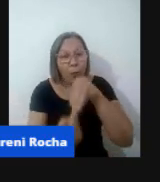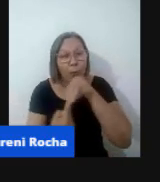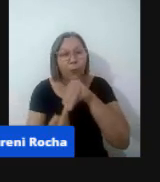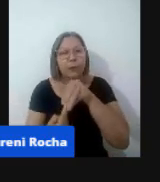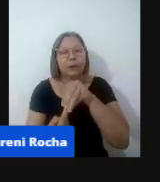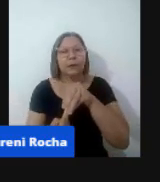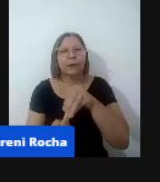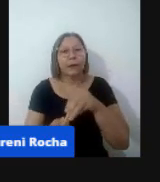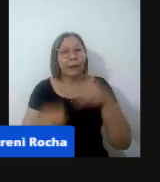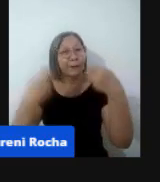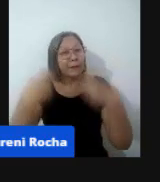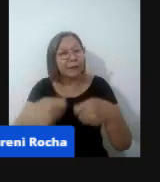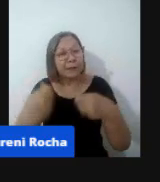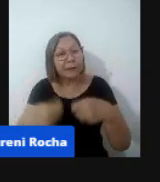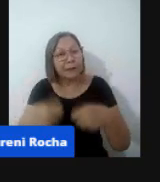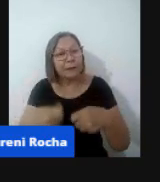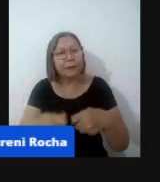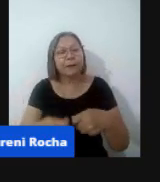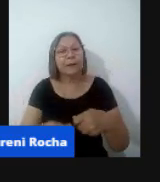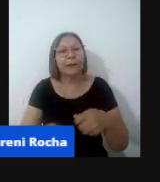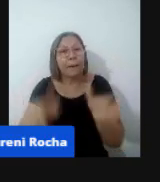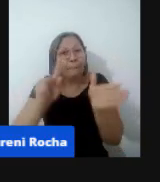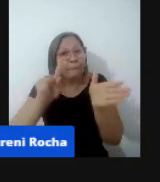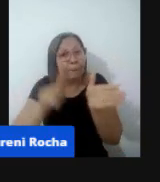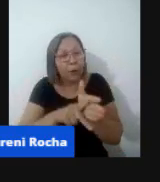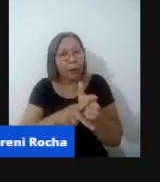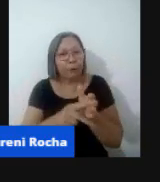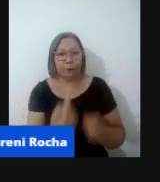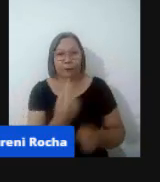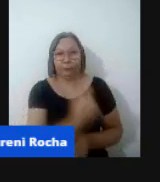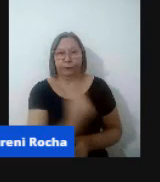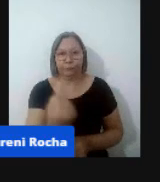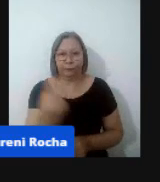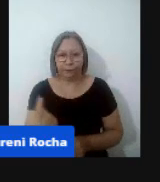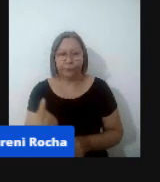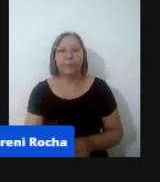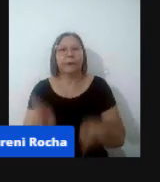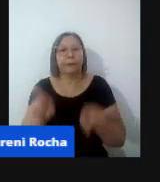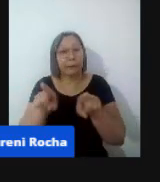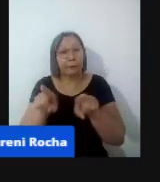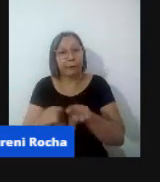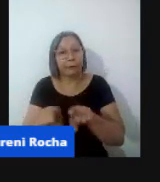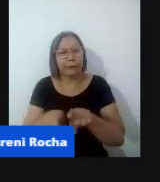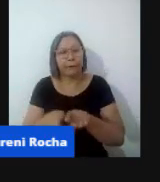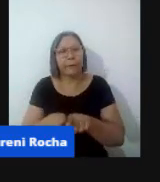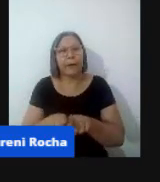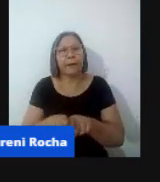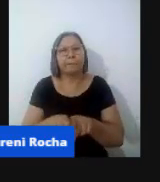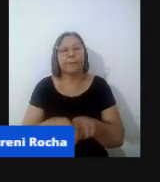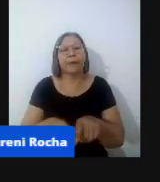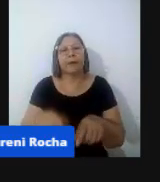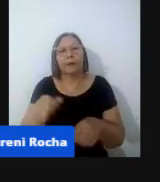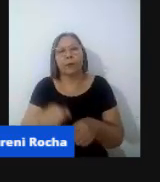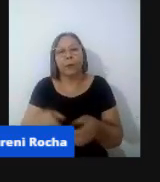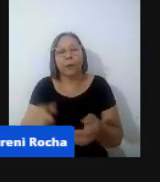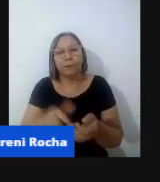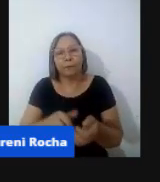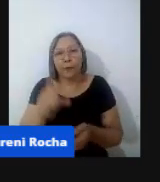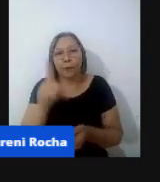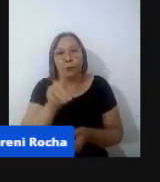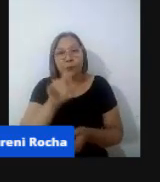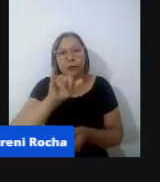específicas dentro do seu desenvolvimento. Vale a gente ressaltar que um diagnóstico não define o